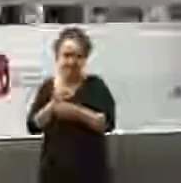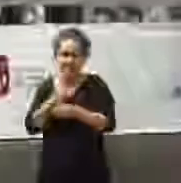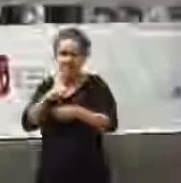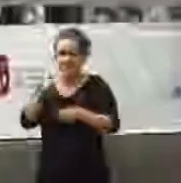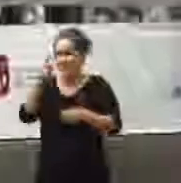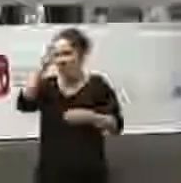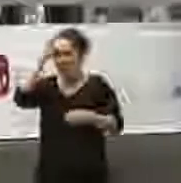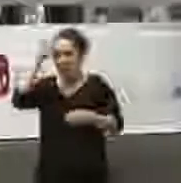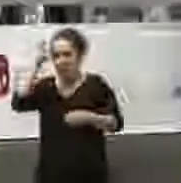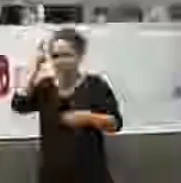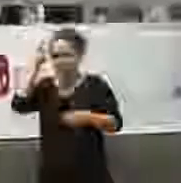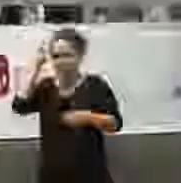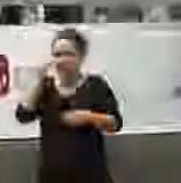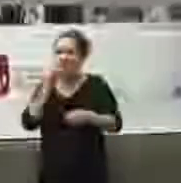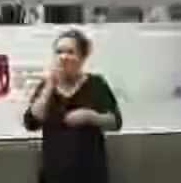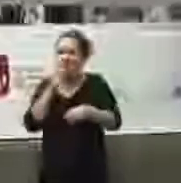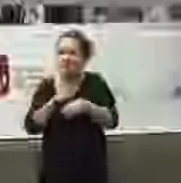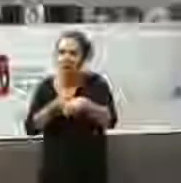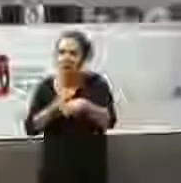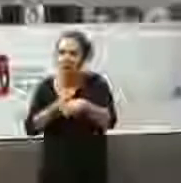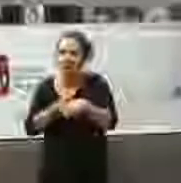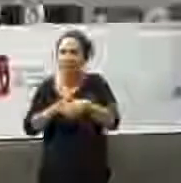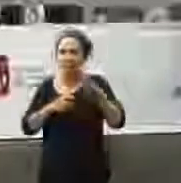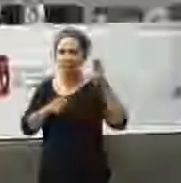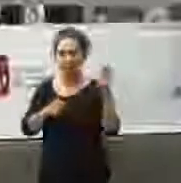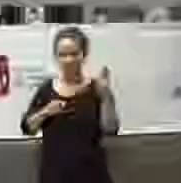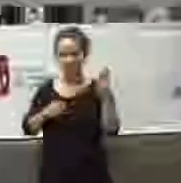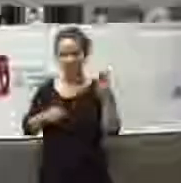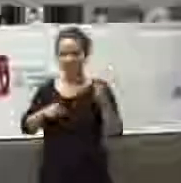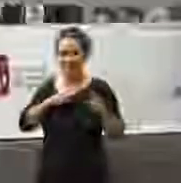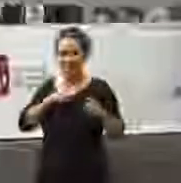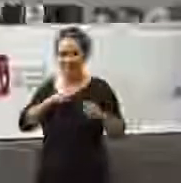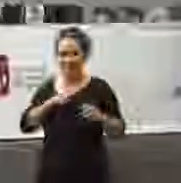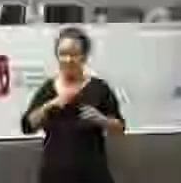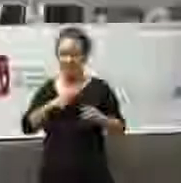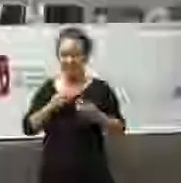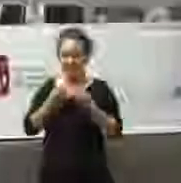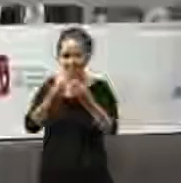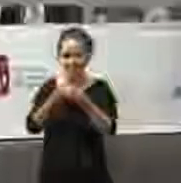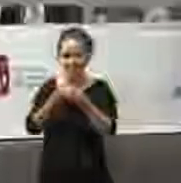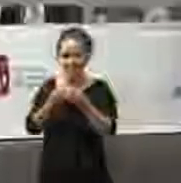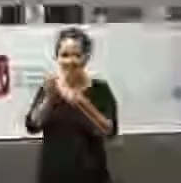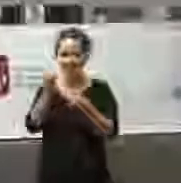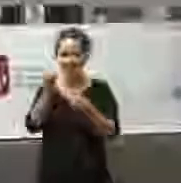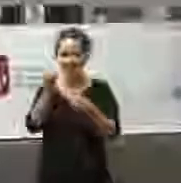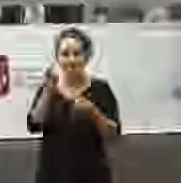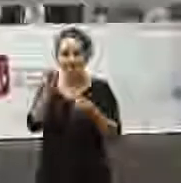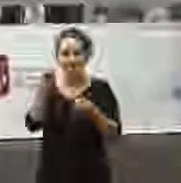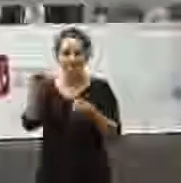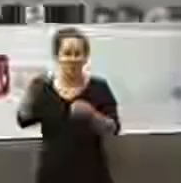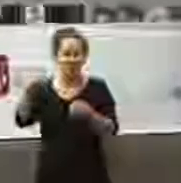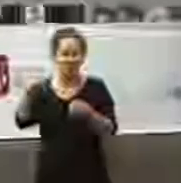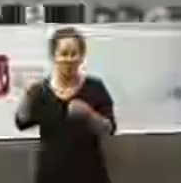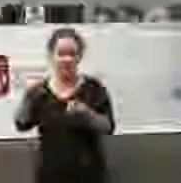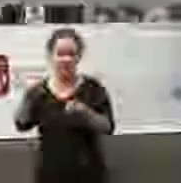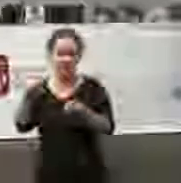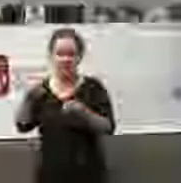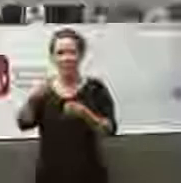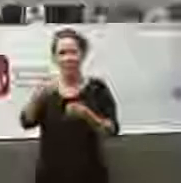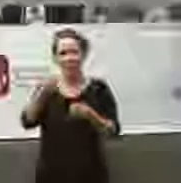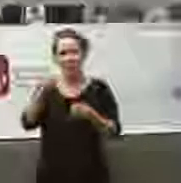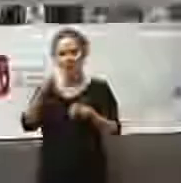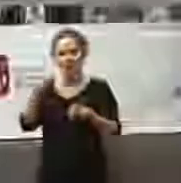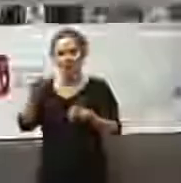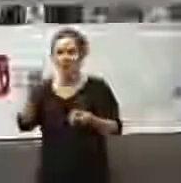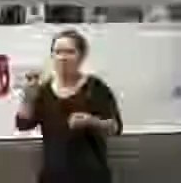de tipo b receber esse fator é 9 recombinante de longa duração 280 milhões é